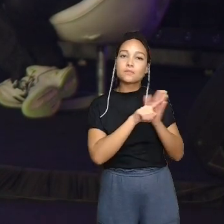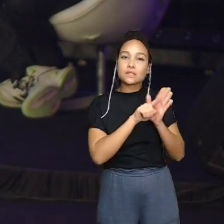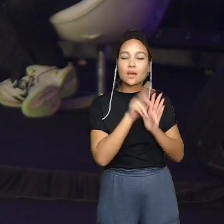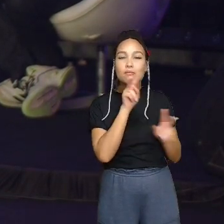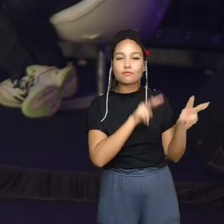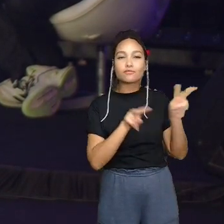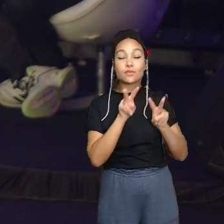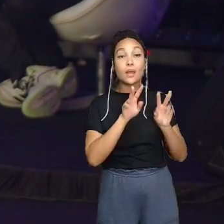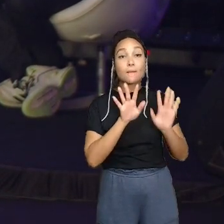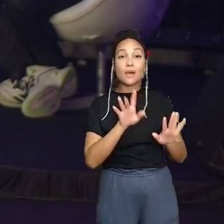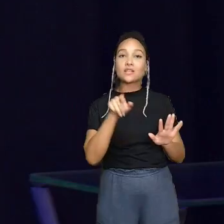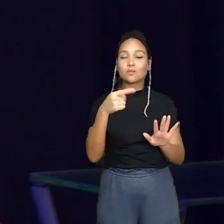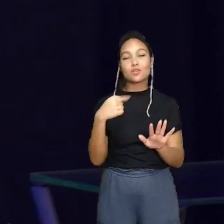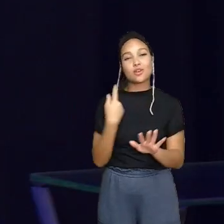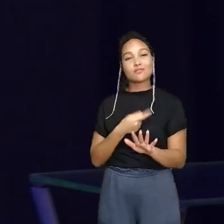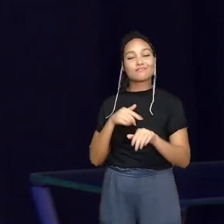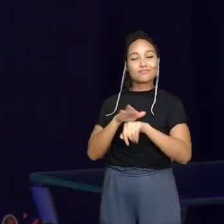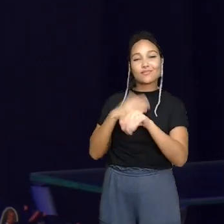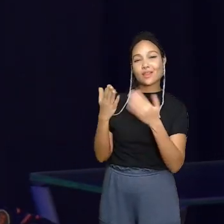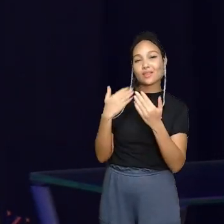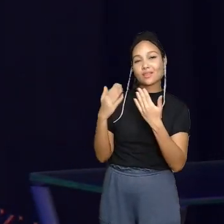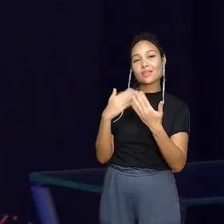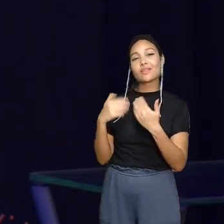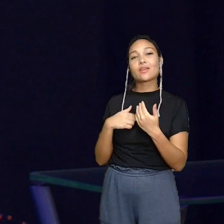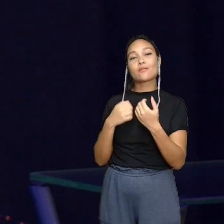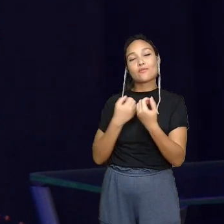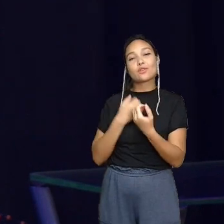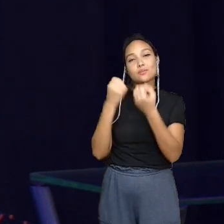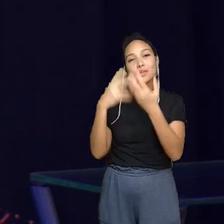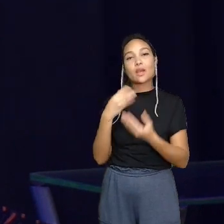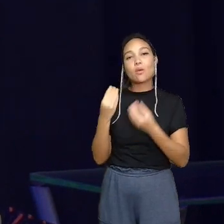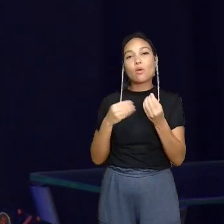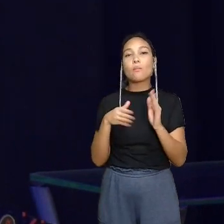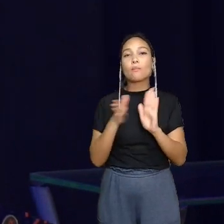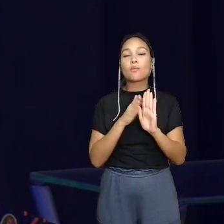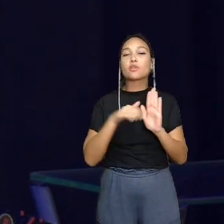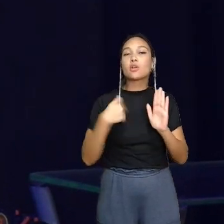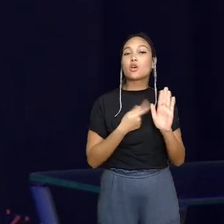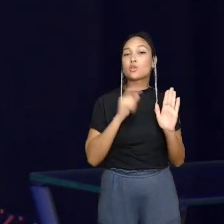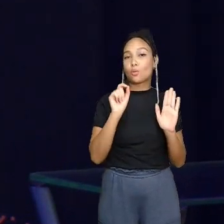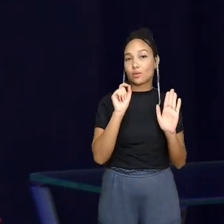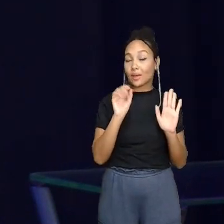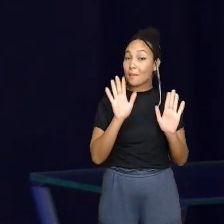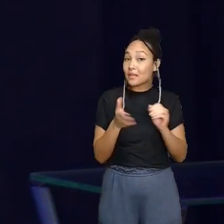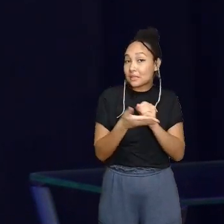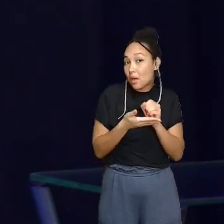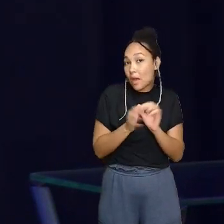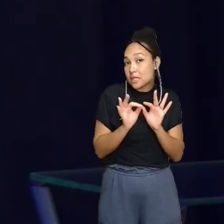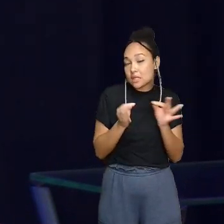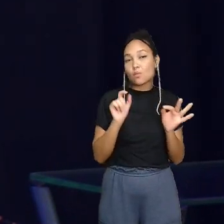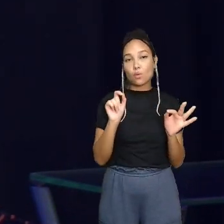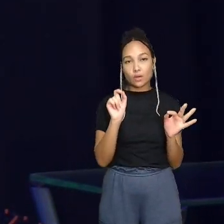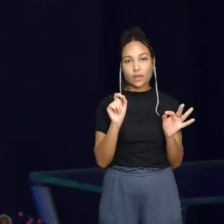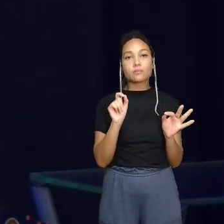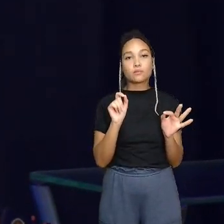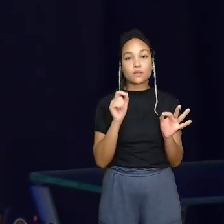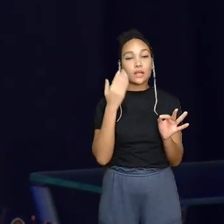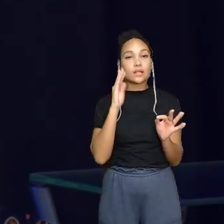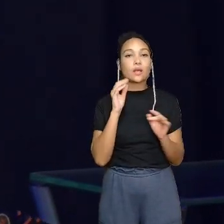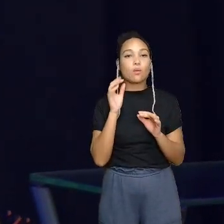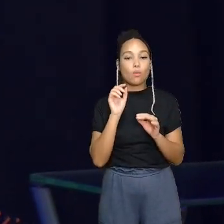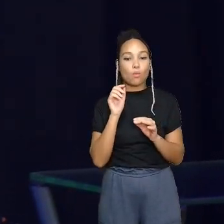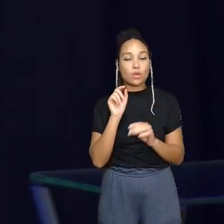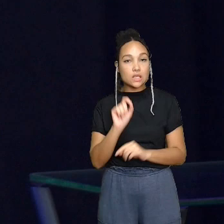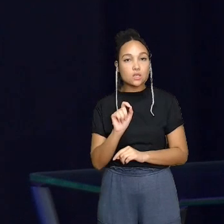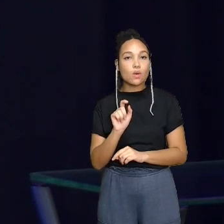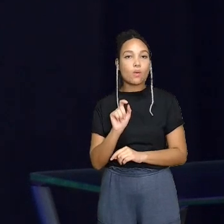aqui desdobrando e entendendo um pouco mais qual é essa nossa proposta. Mas basicamente é entender isso como uma nova ferramenta